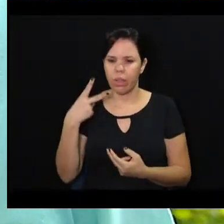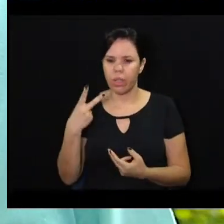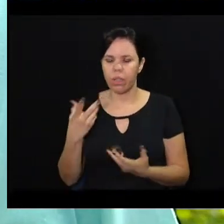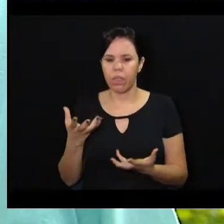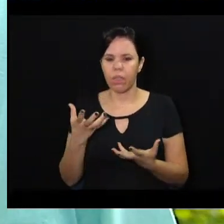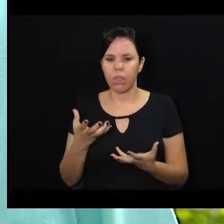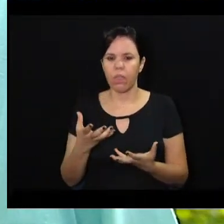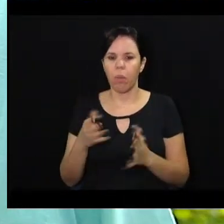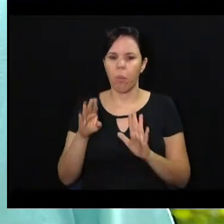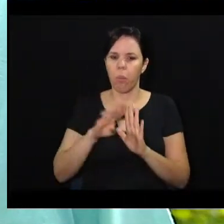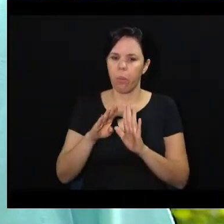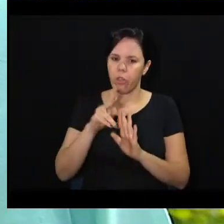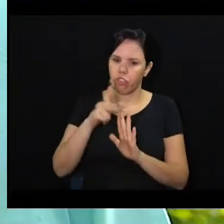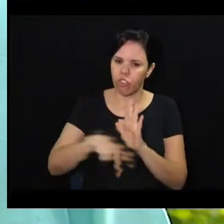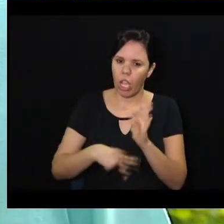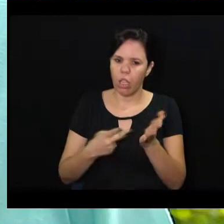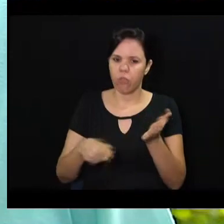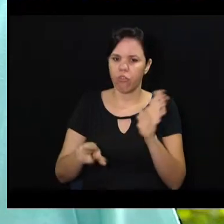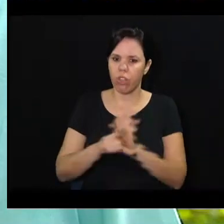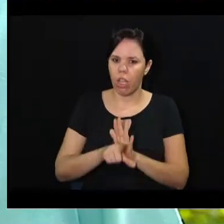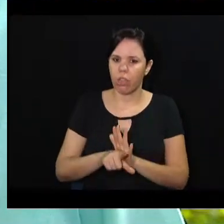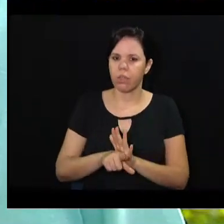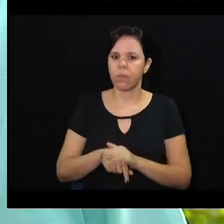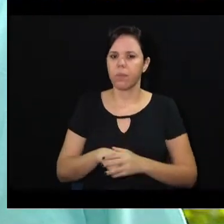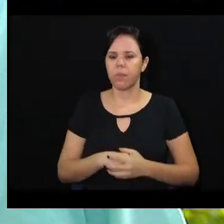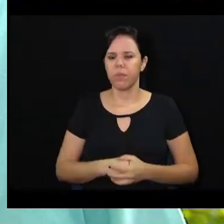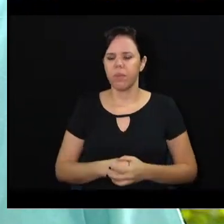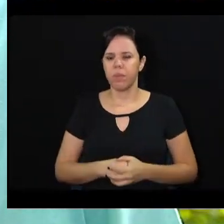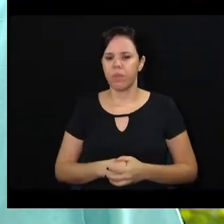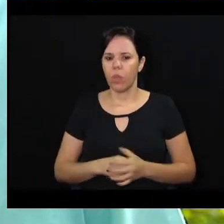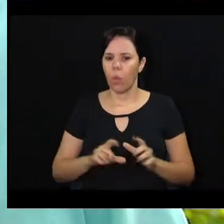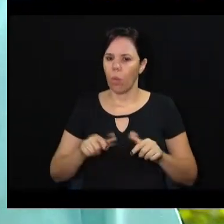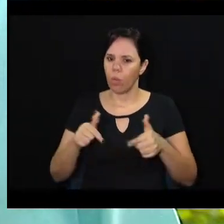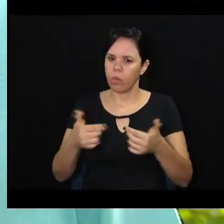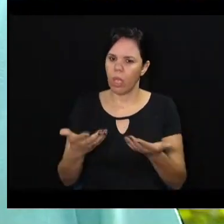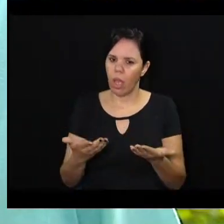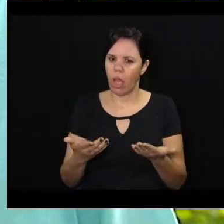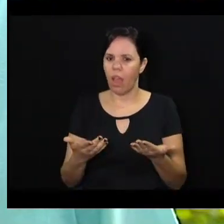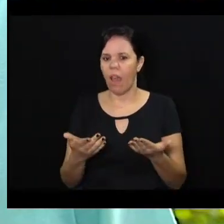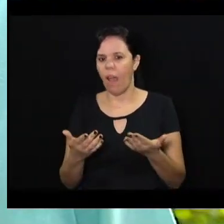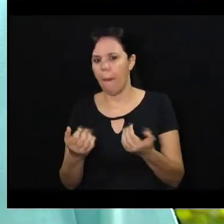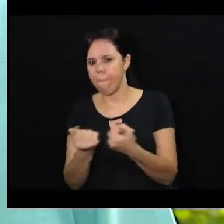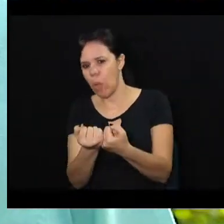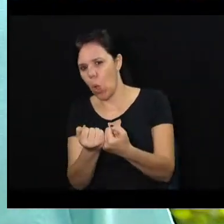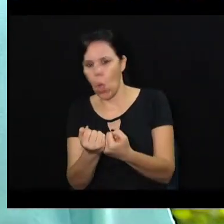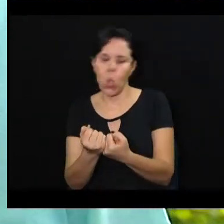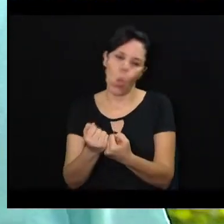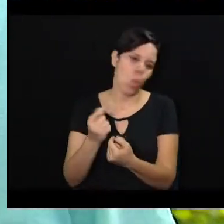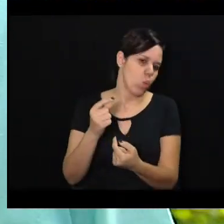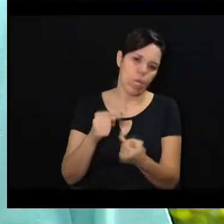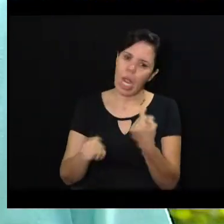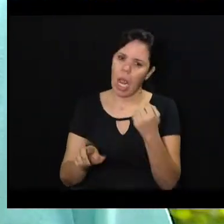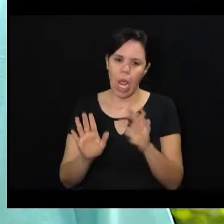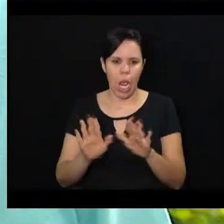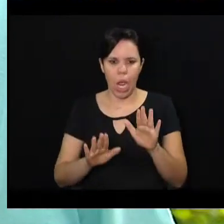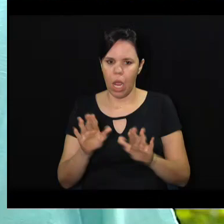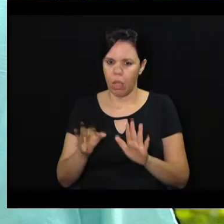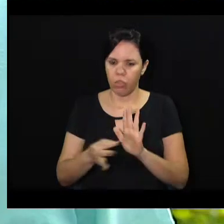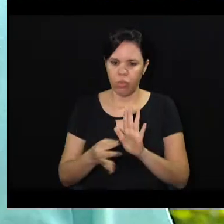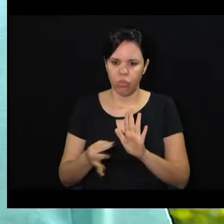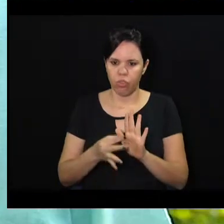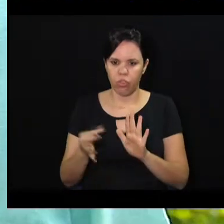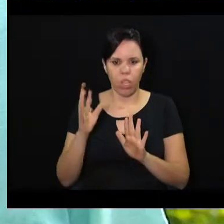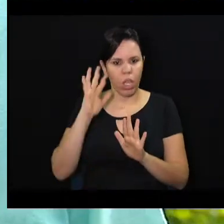colocam algum projeto de lei, ou se posicionam favorável, contra, ou apoiam, ou sugerem